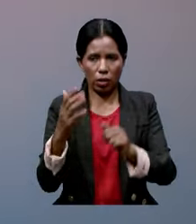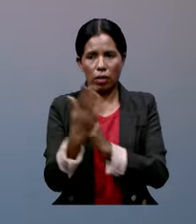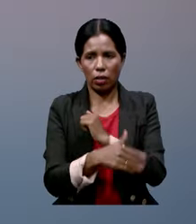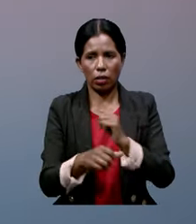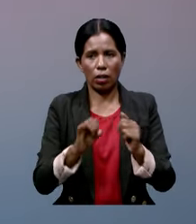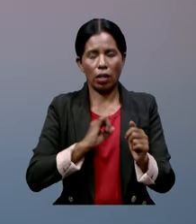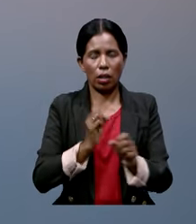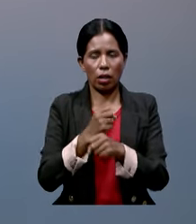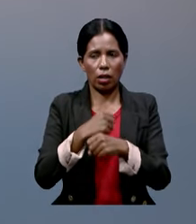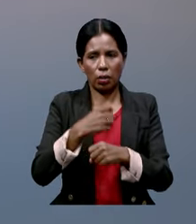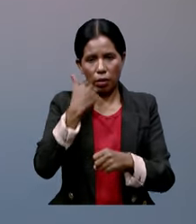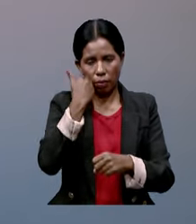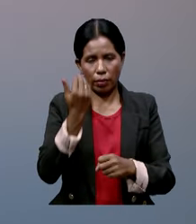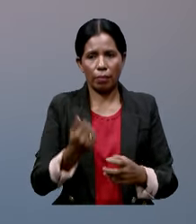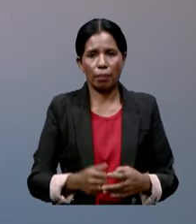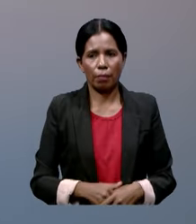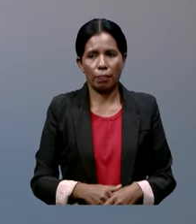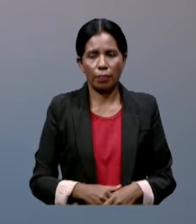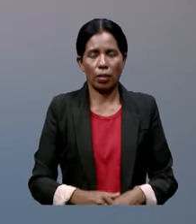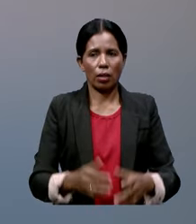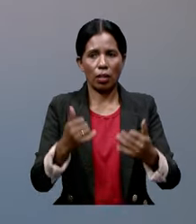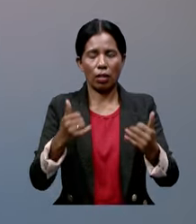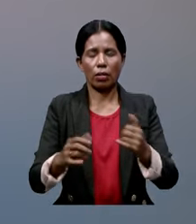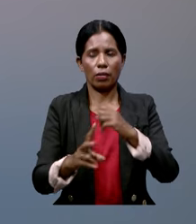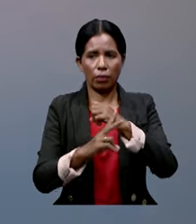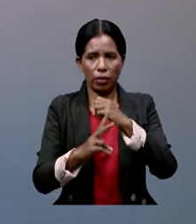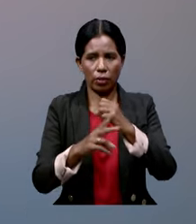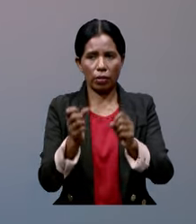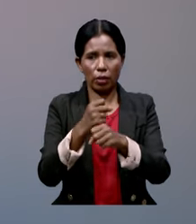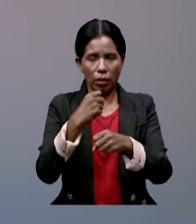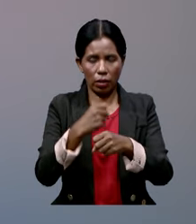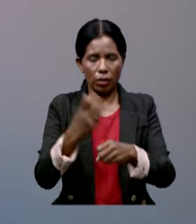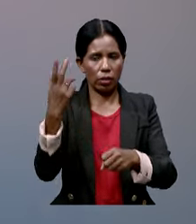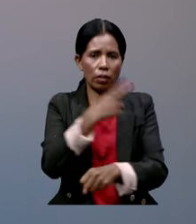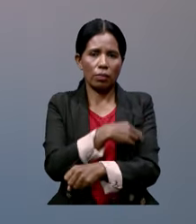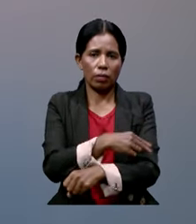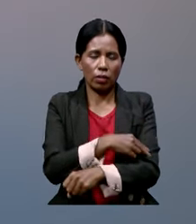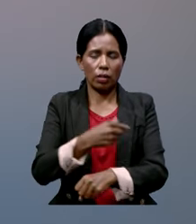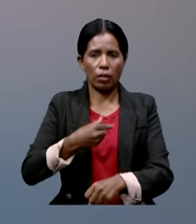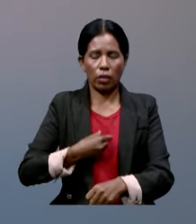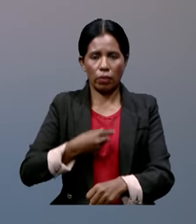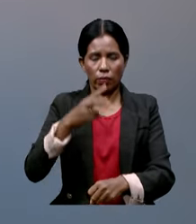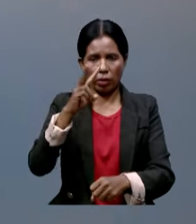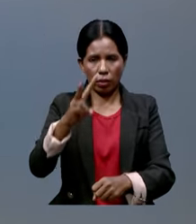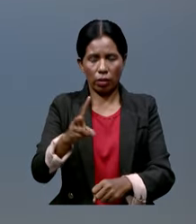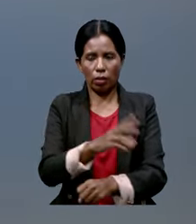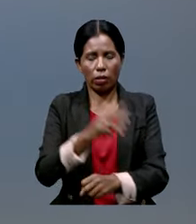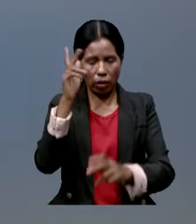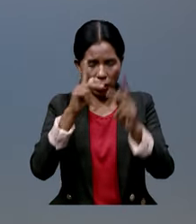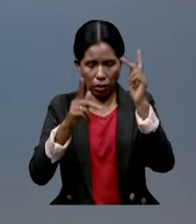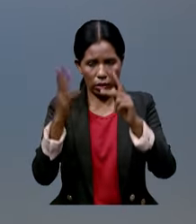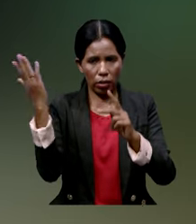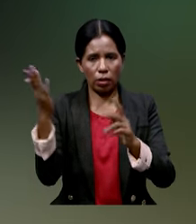Alô, Itamoé. Dedão né, vítima alô rela tratamento e Hospital Nacional Guido Valadares, no caso refere e ao no